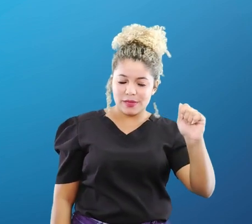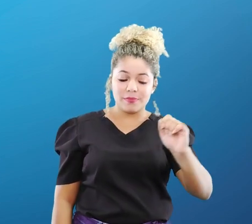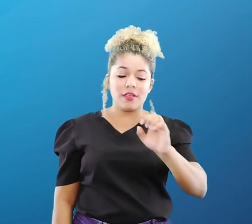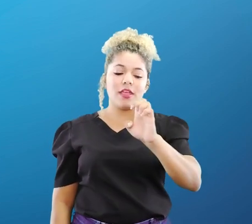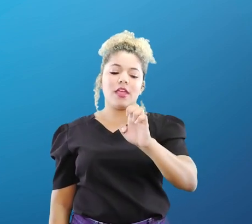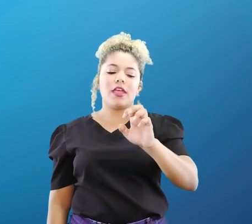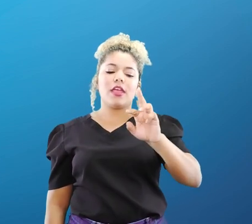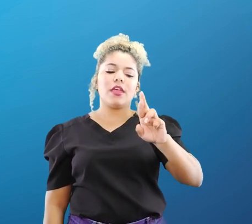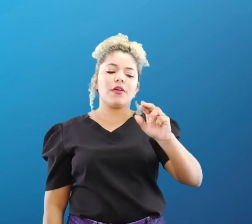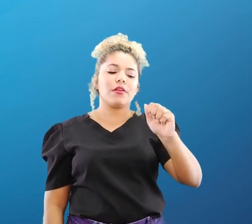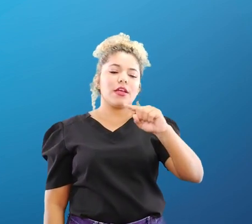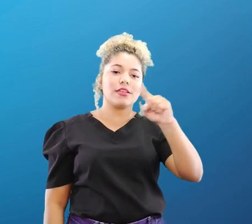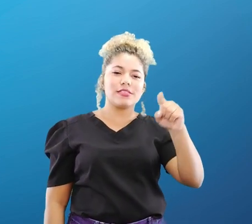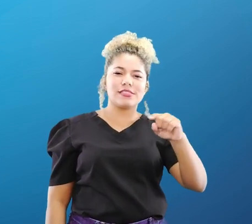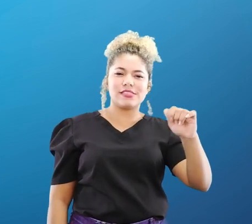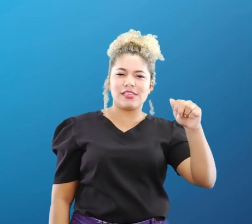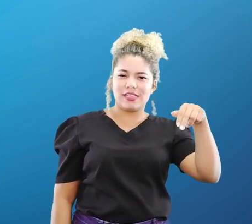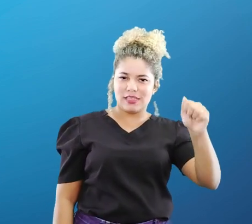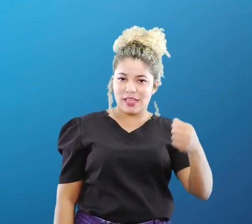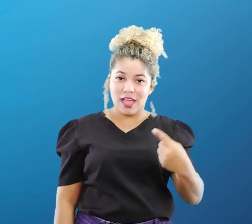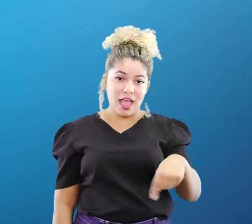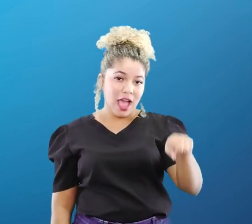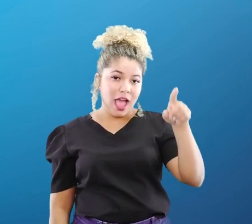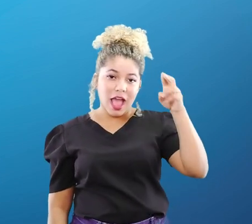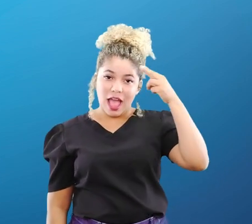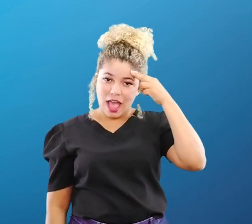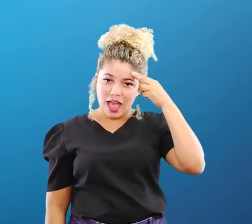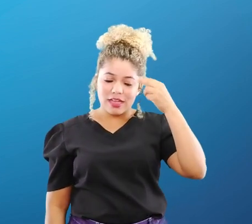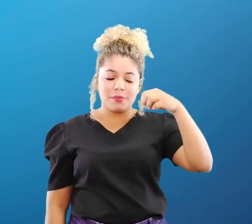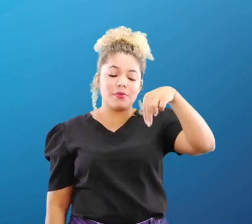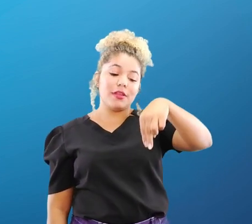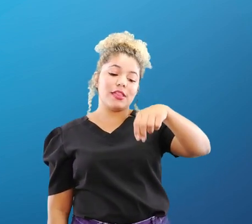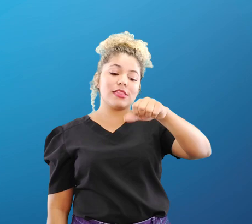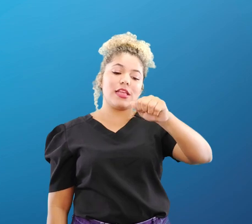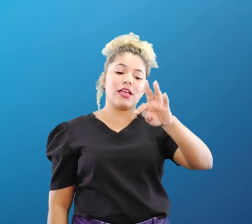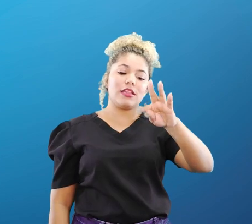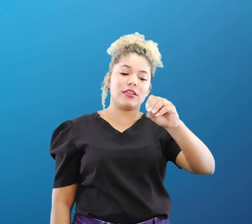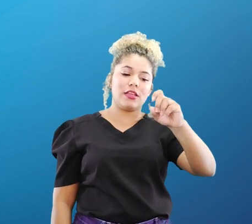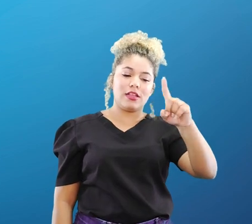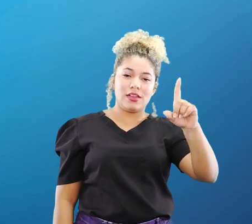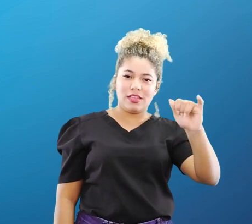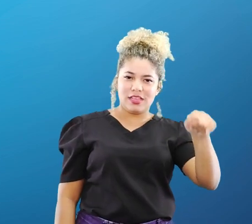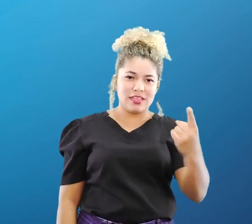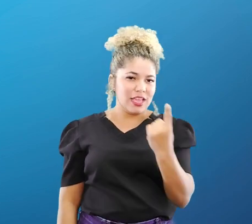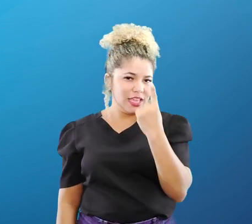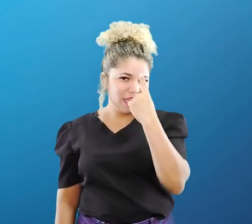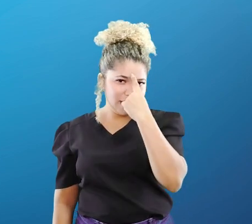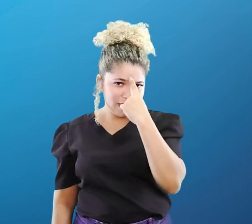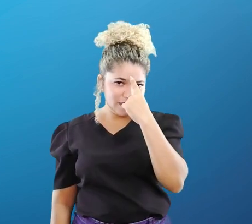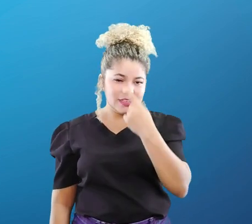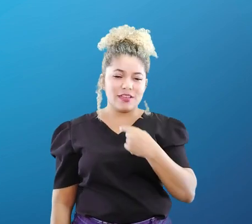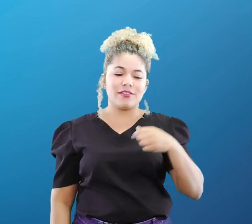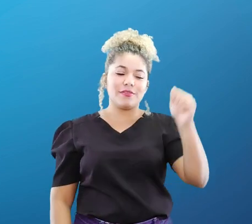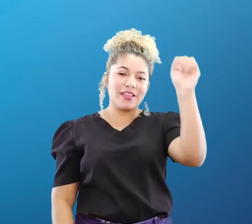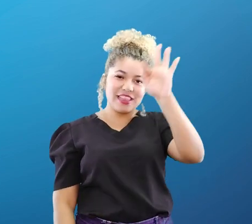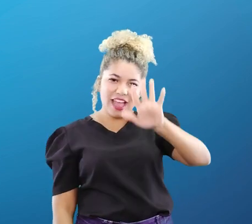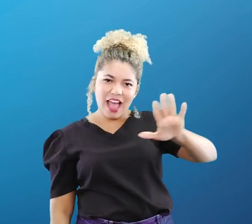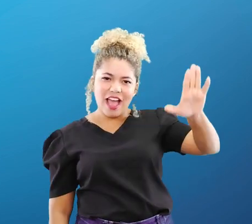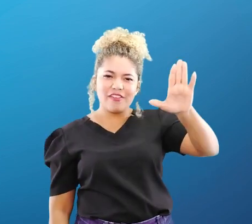Eurasiana, Árabe, Anatoliana, Indiana, placa